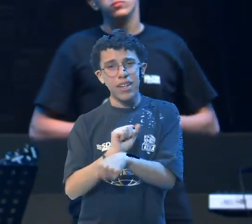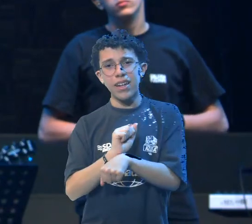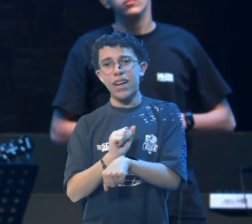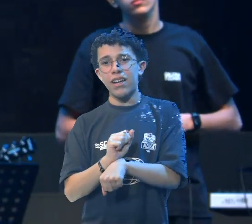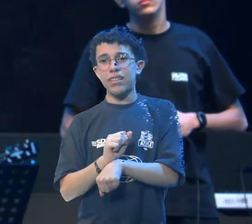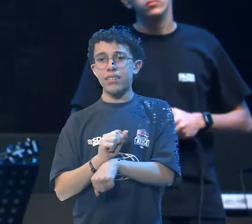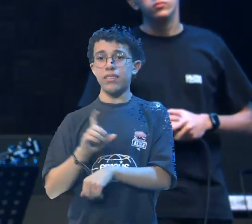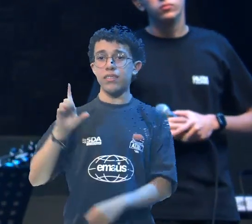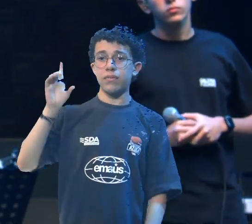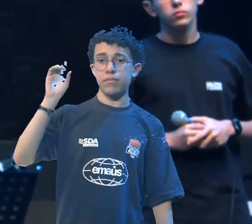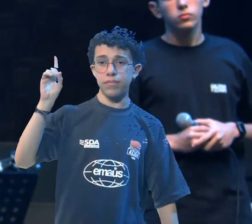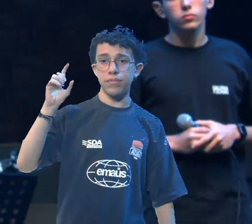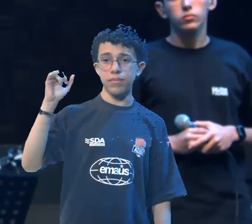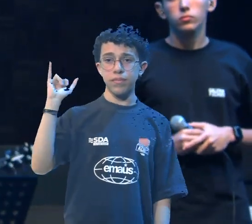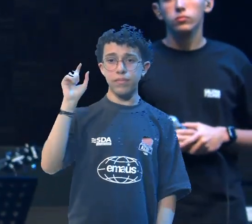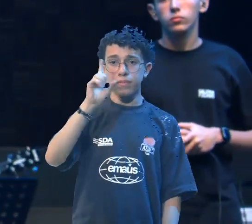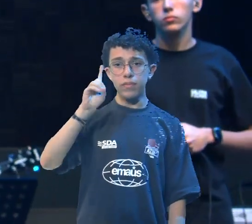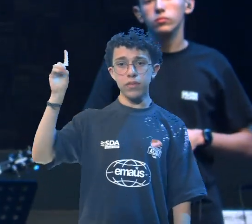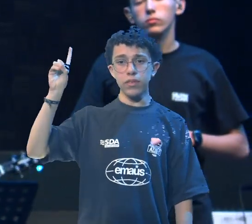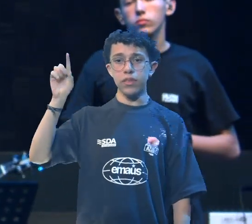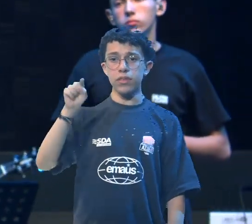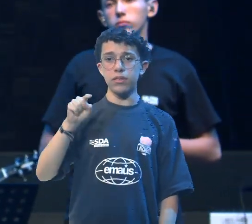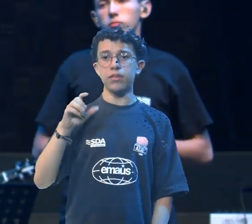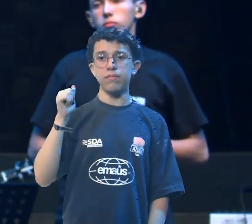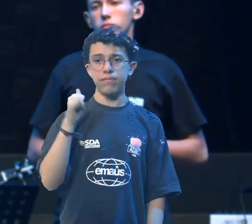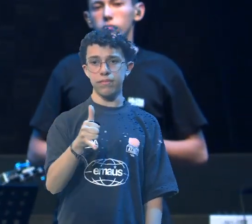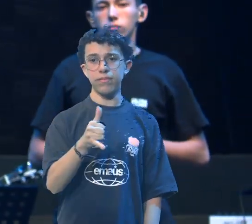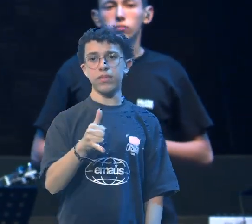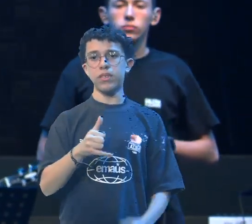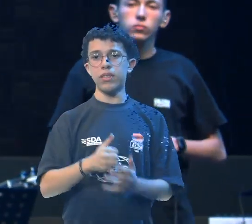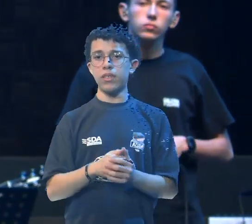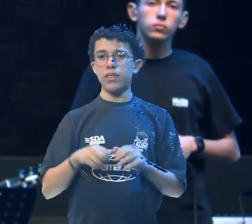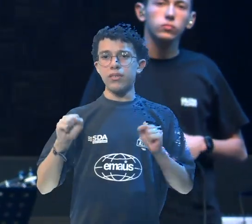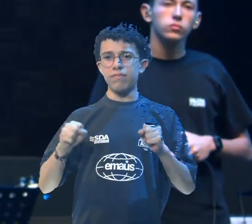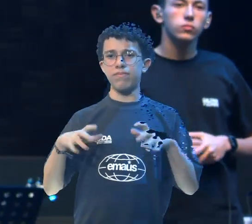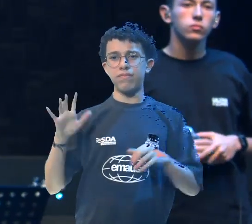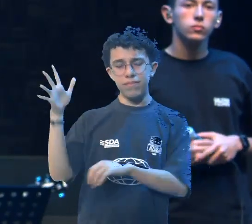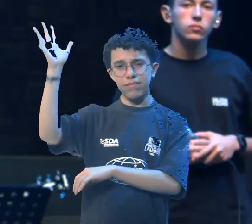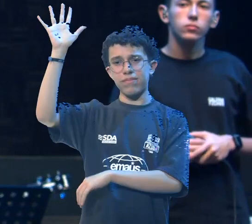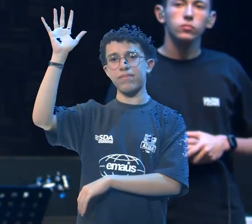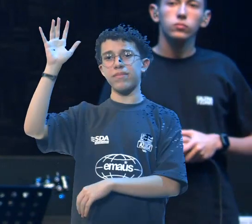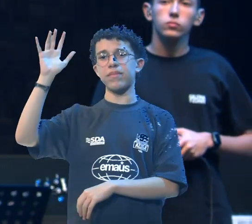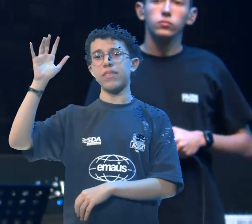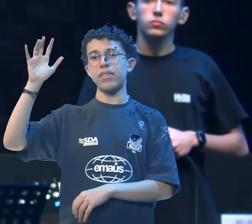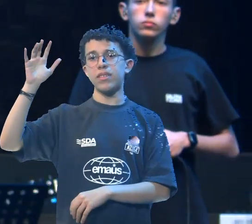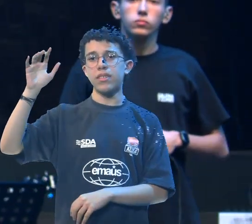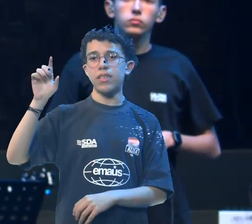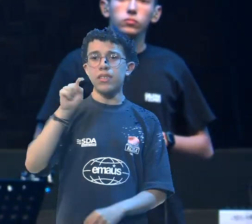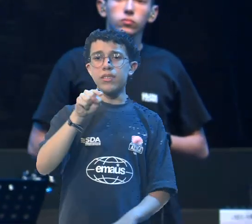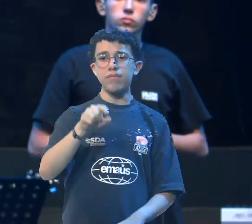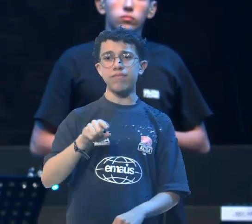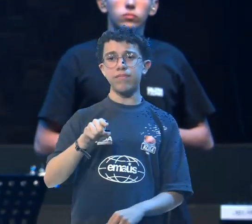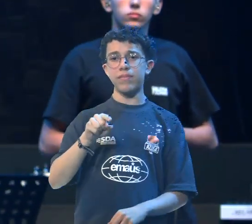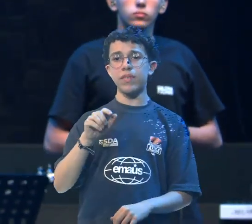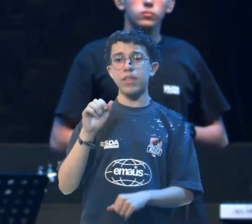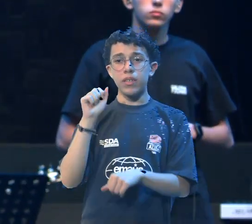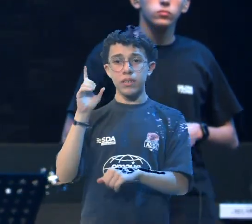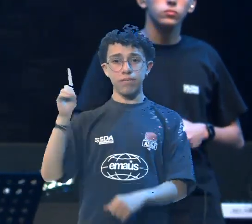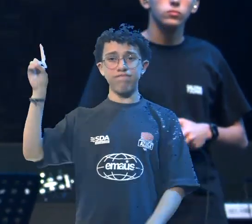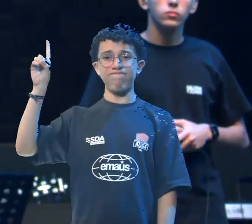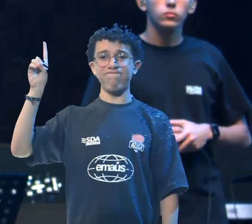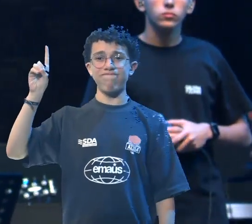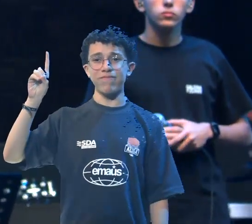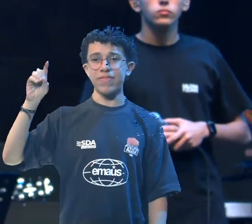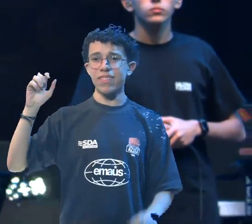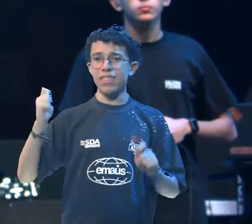para você, levanta a sua mão, eu quero orar com você. Se Deus falou, ei, para um pouquinho para me ouvir, eu quero